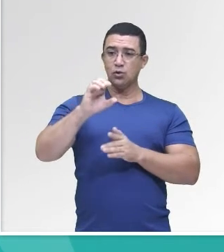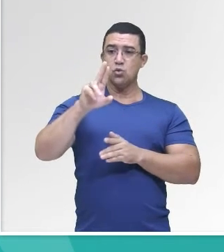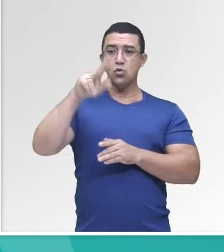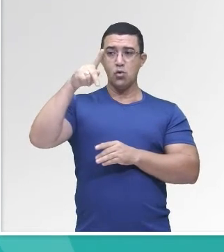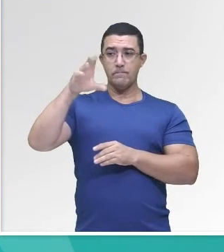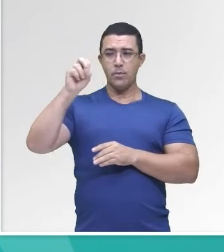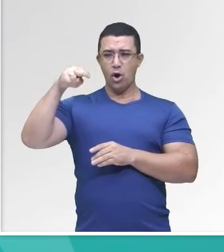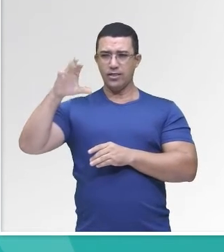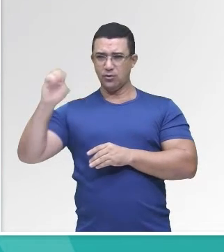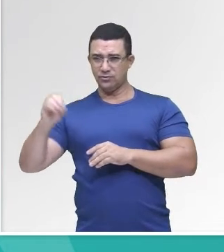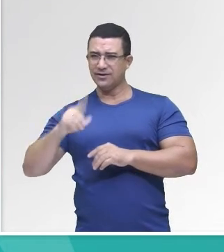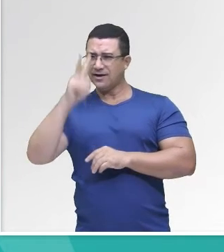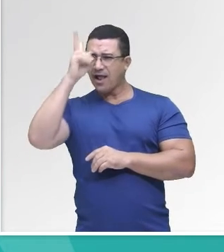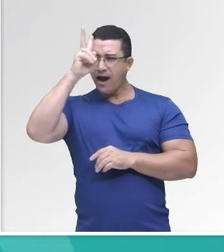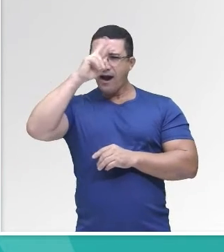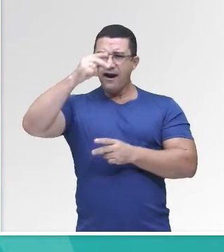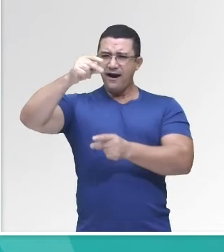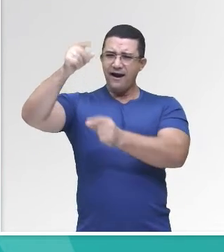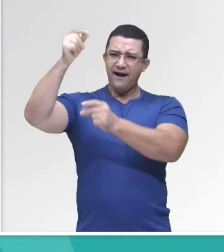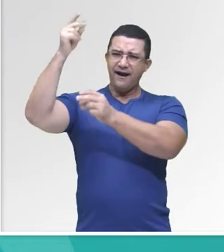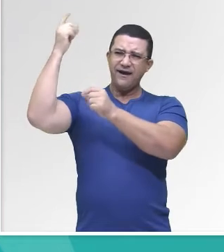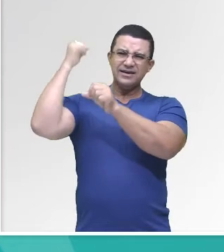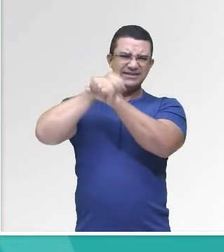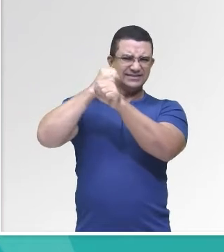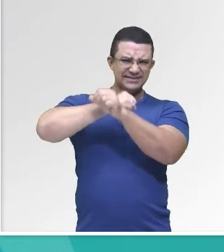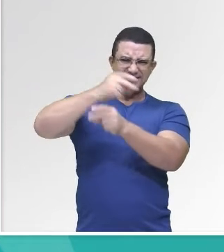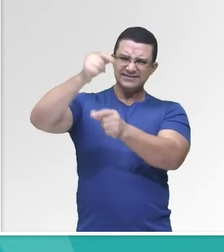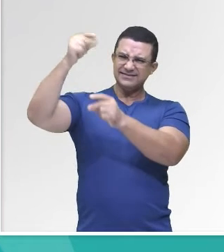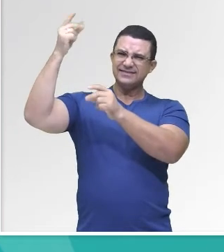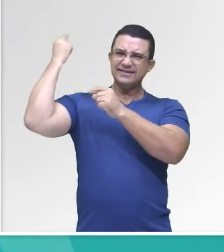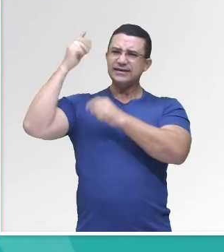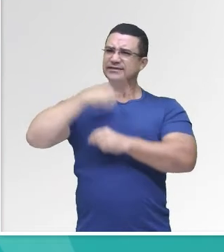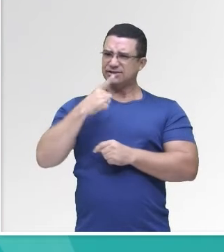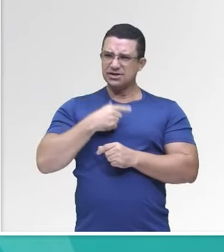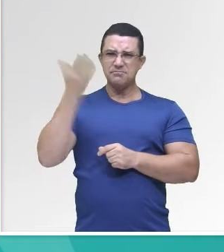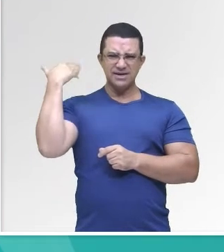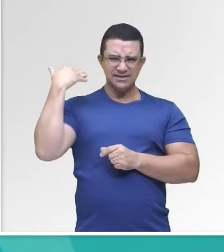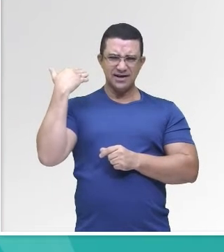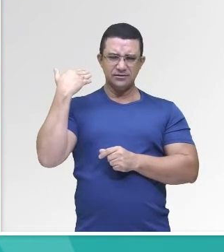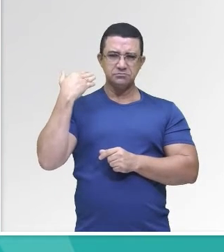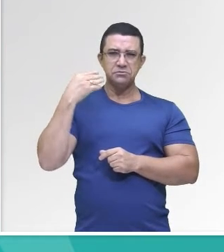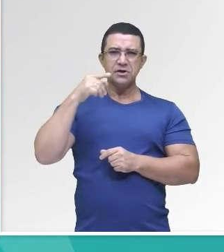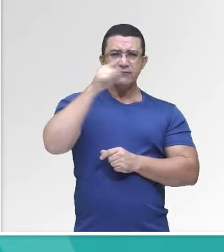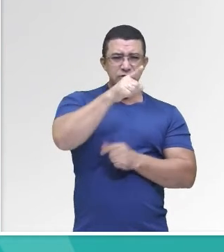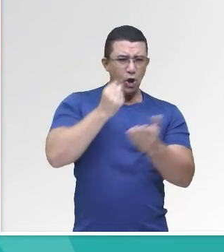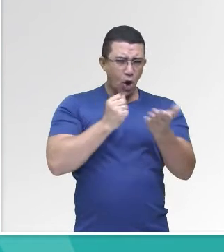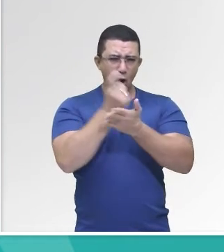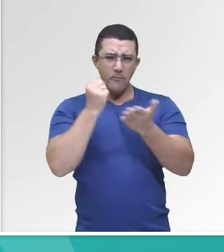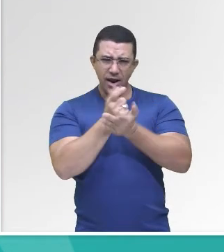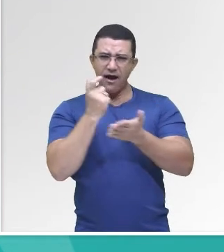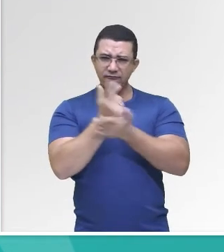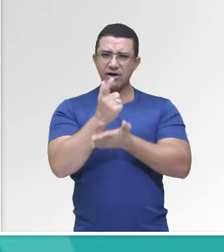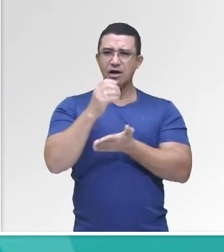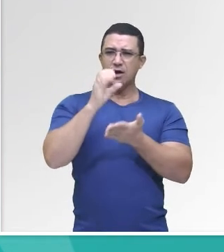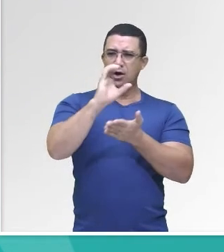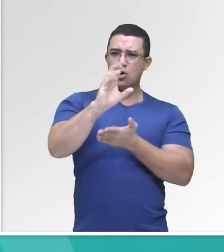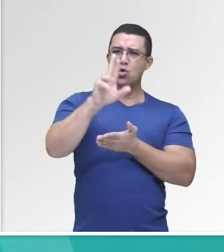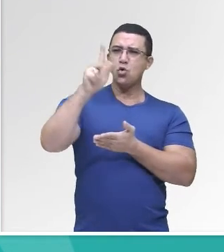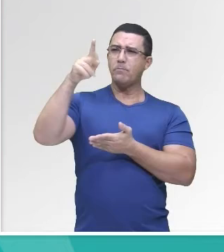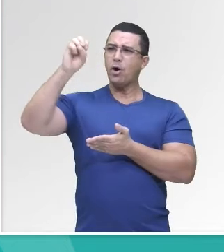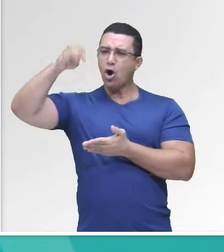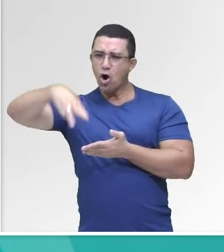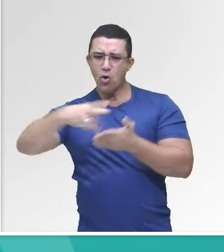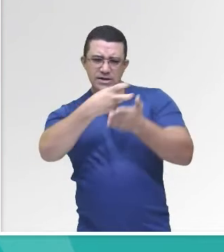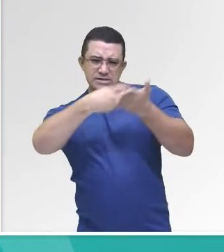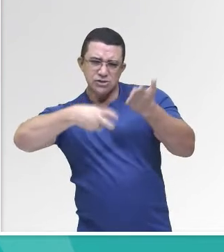daquela febre que teve, né, de cupons, que você comprava cupons, desconto para ir ao cinema,